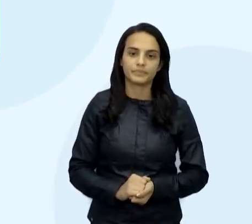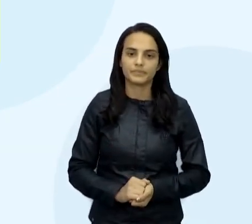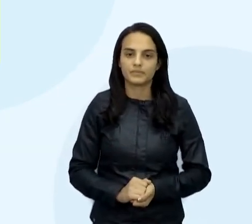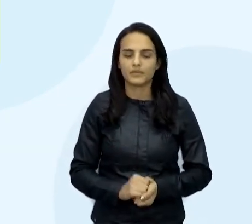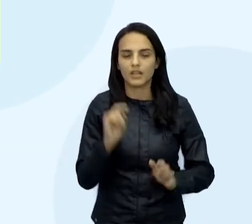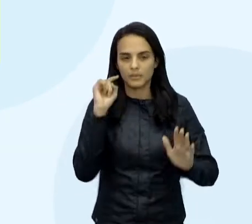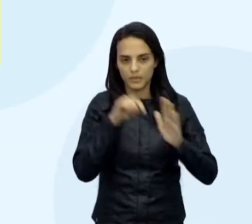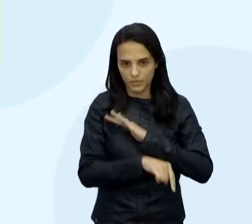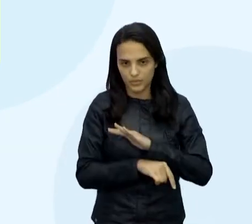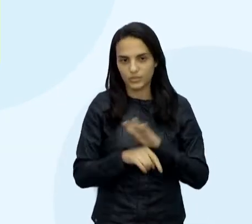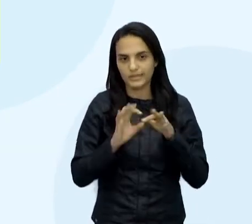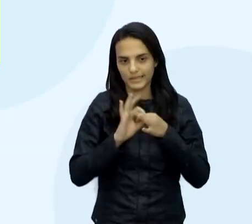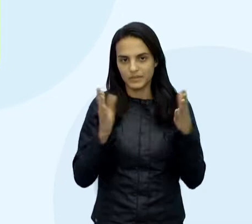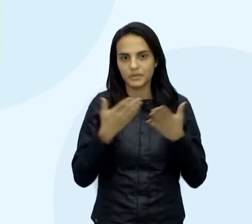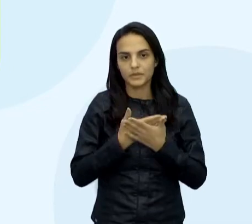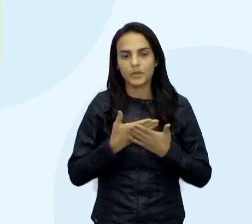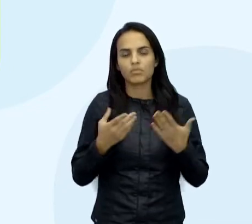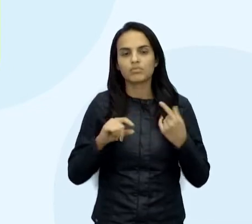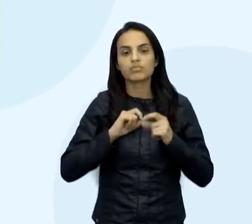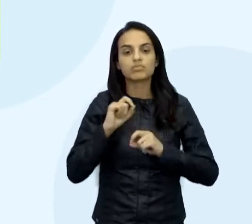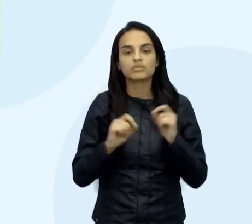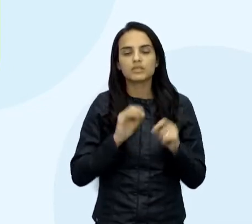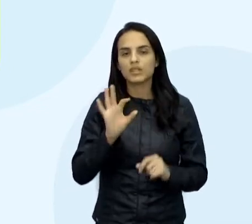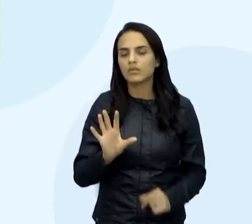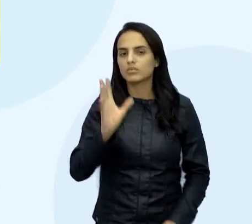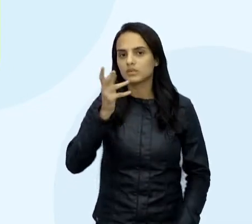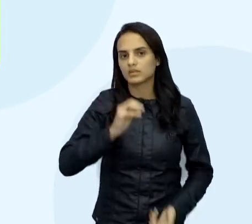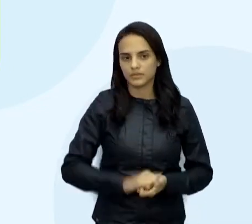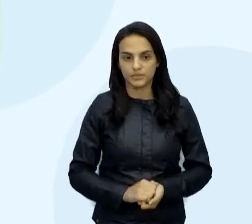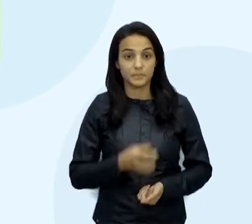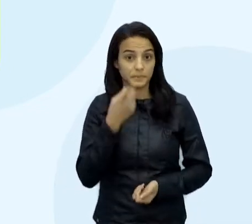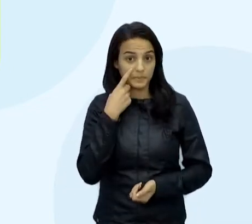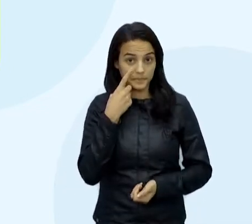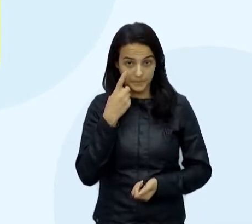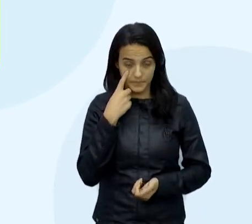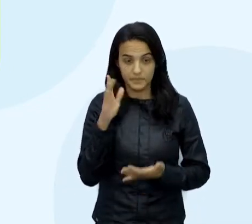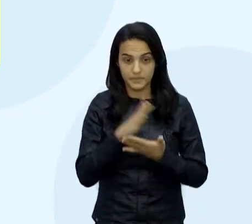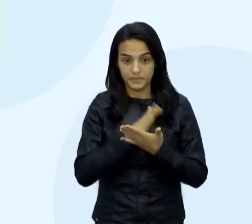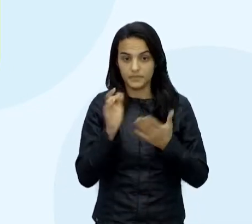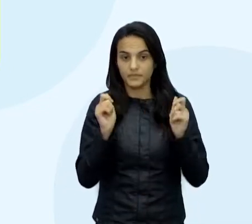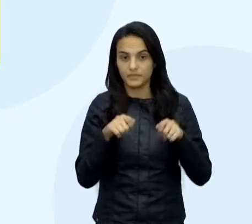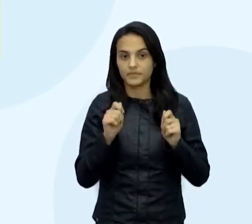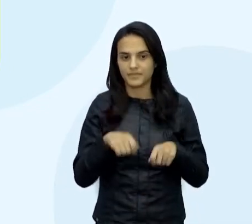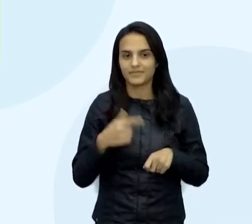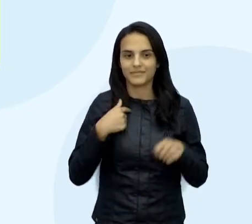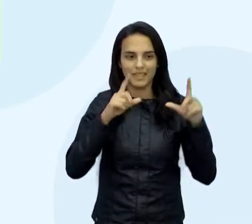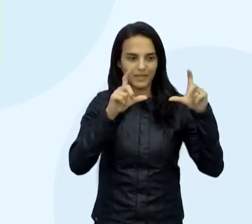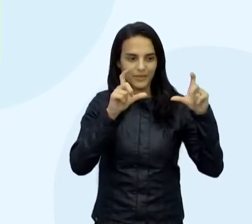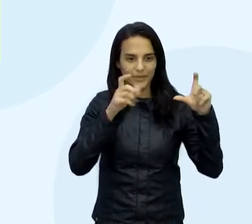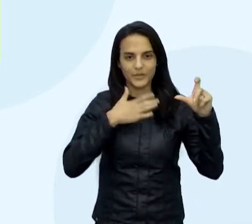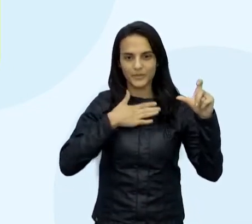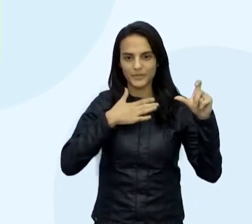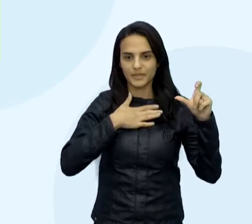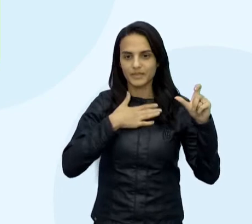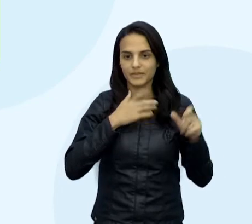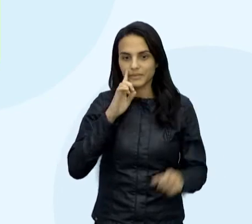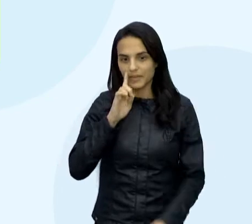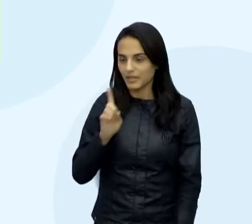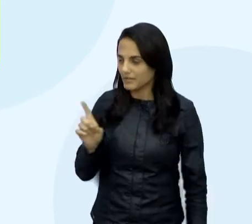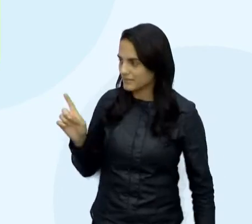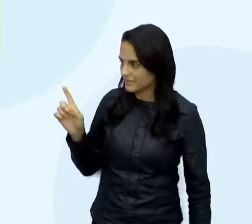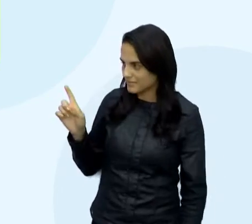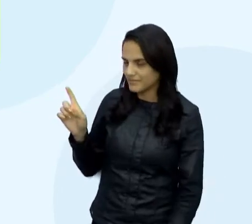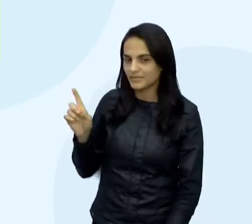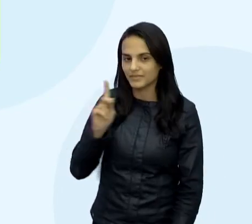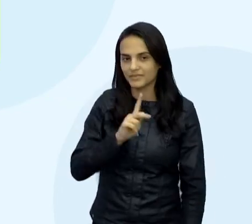uma pergunta que eu deixo para vocês. O que será que aconteceu? Vamos levantar algumas hipóteses. Até coloquei uma foto minha aqui, pensando, achei